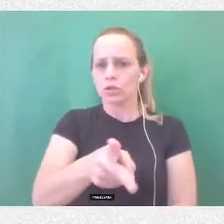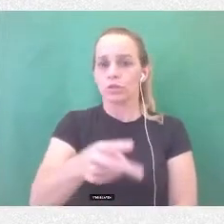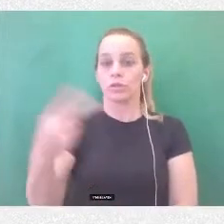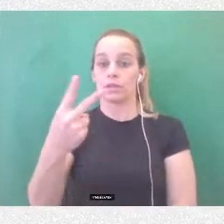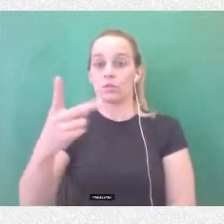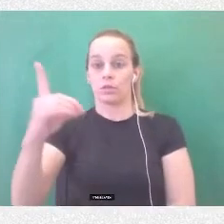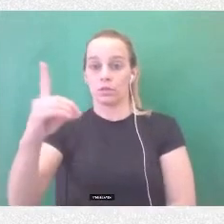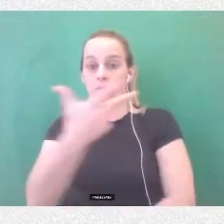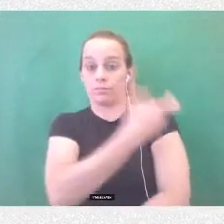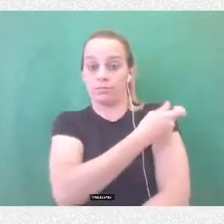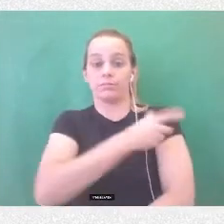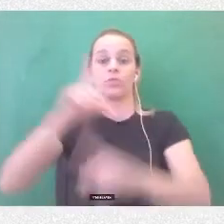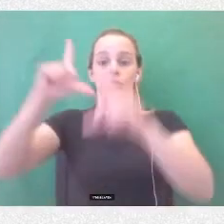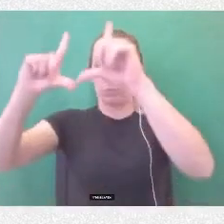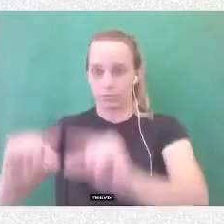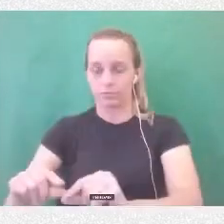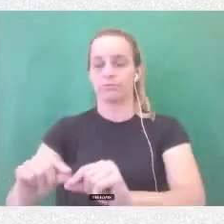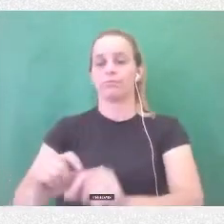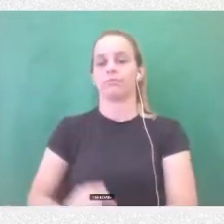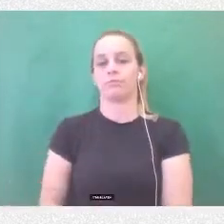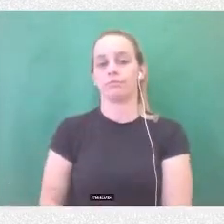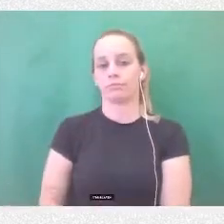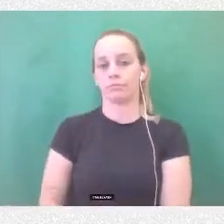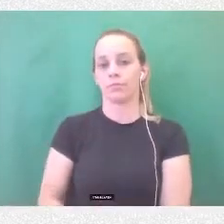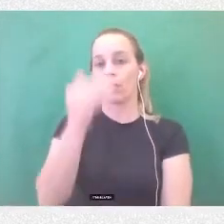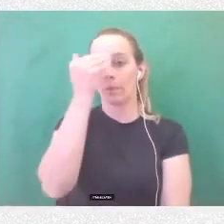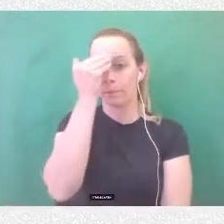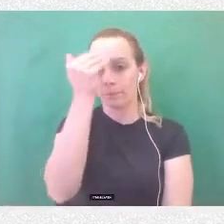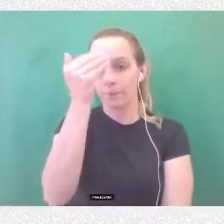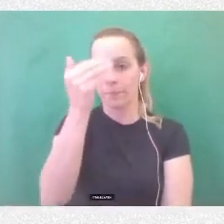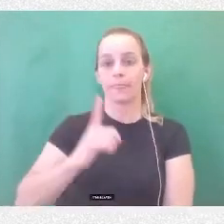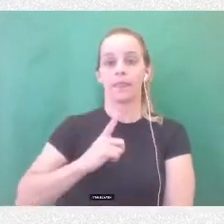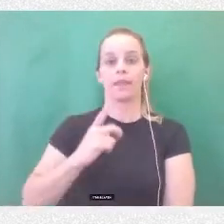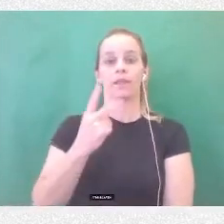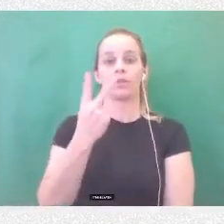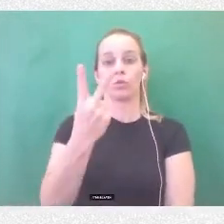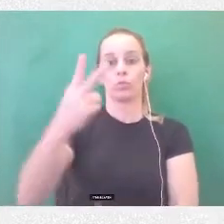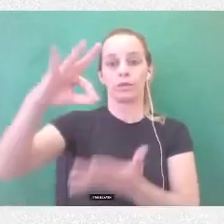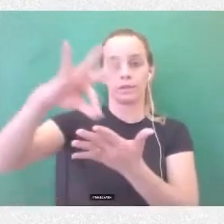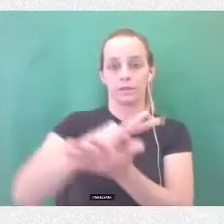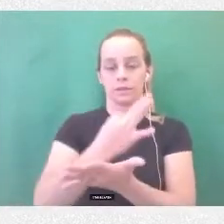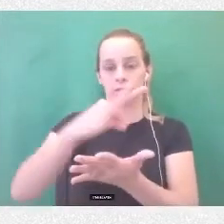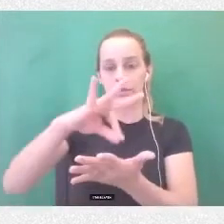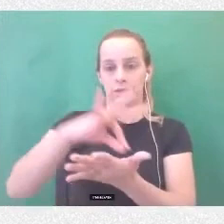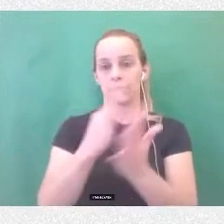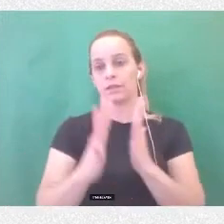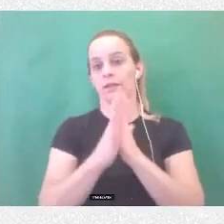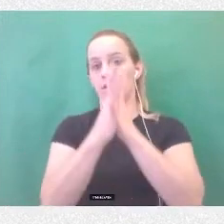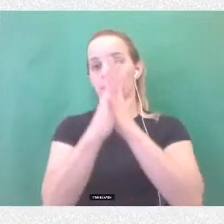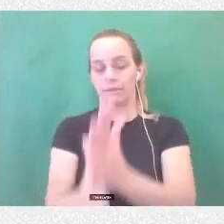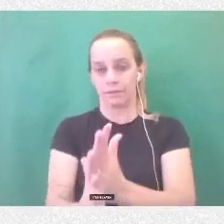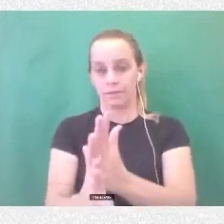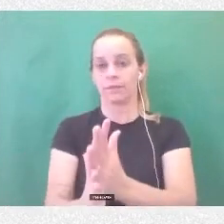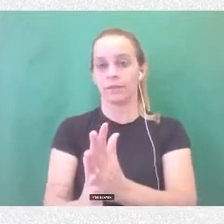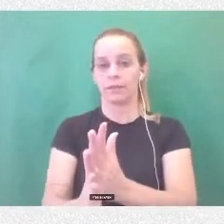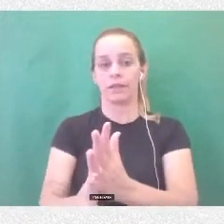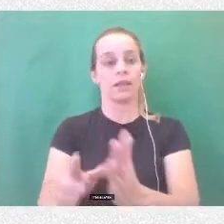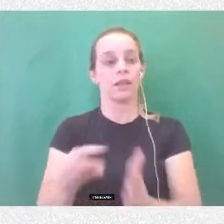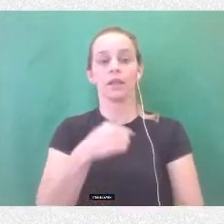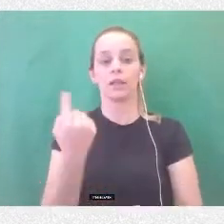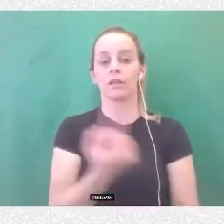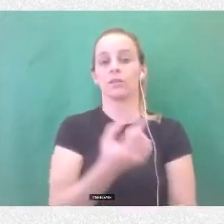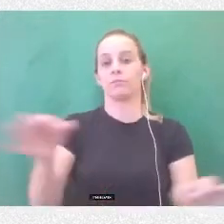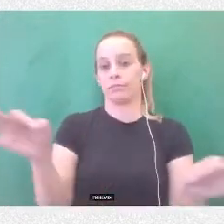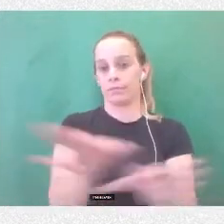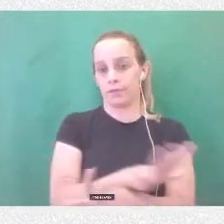população. Ok, obrigado. A gente tem mais duas inscrições aqui na fila, e aí a gente encerra aqui as inscrições